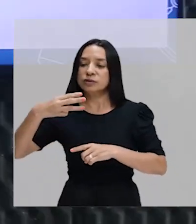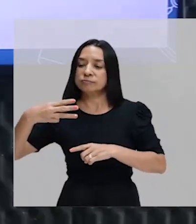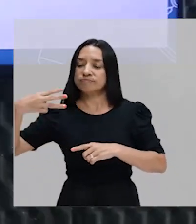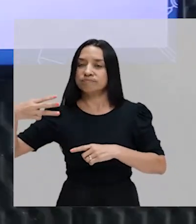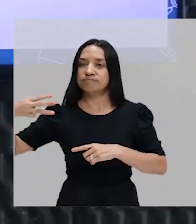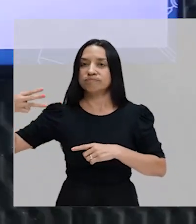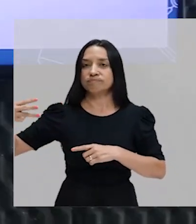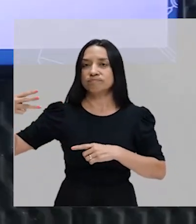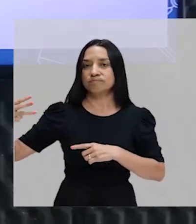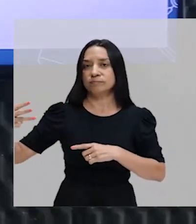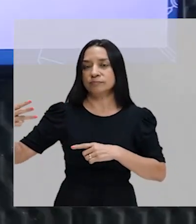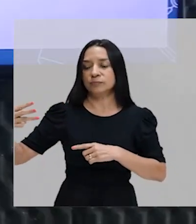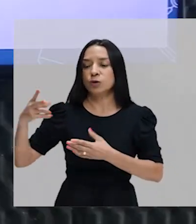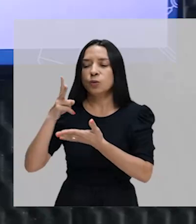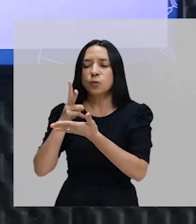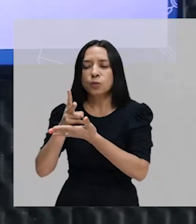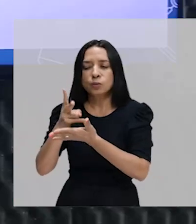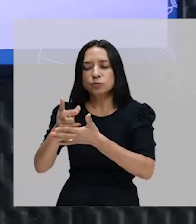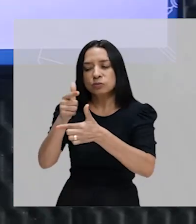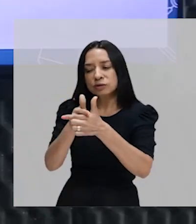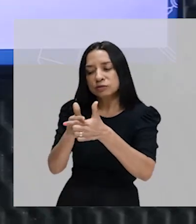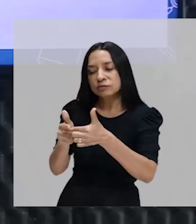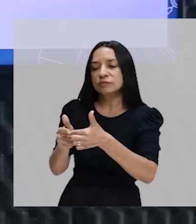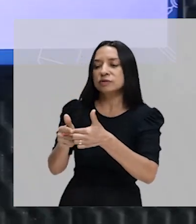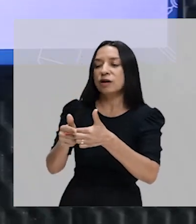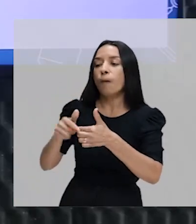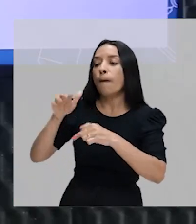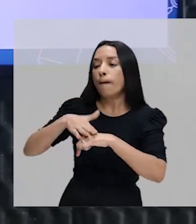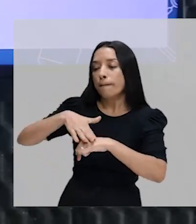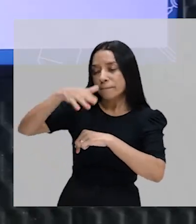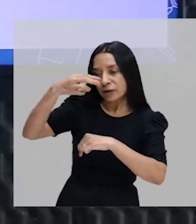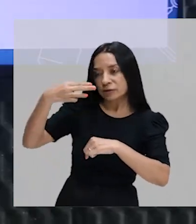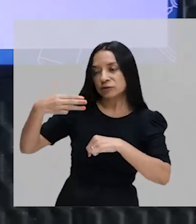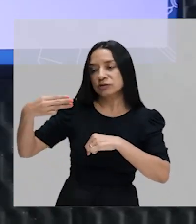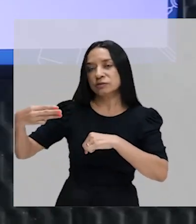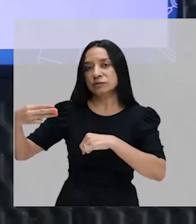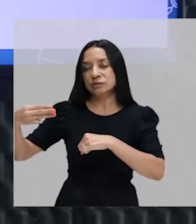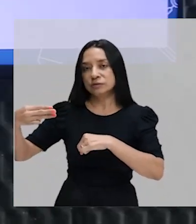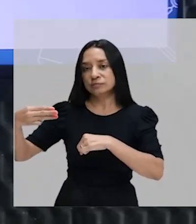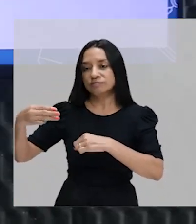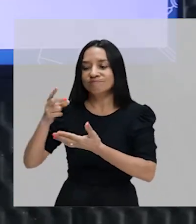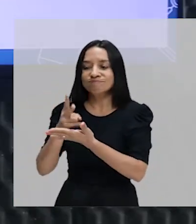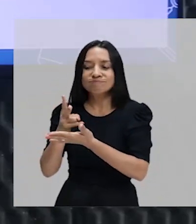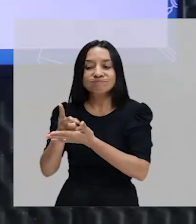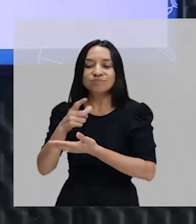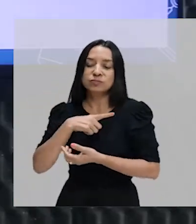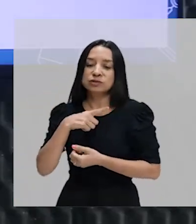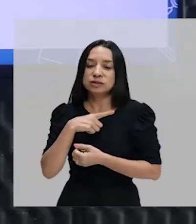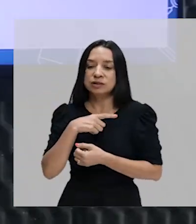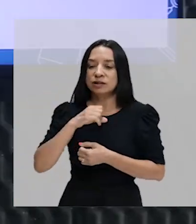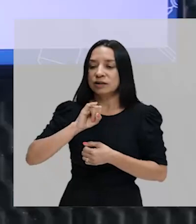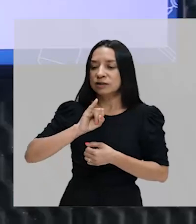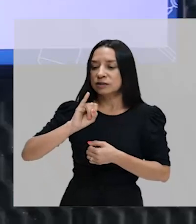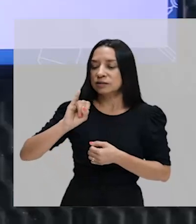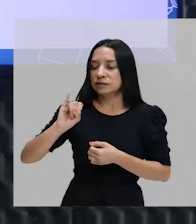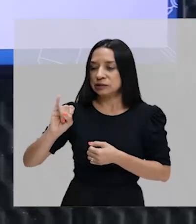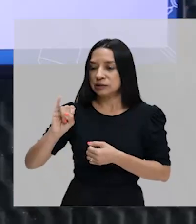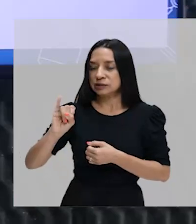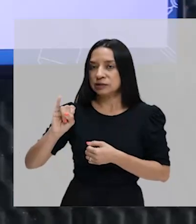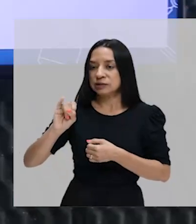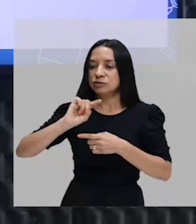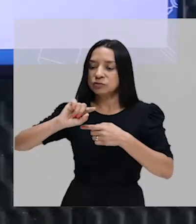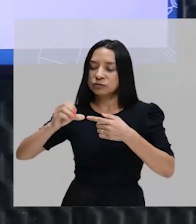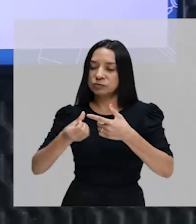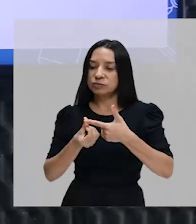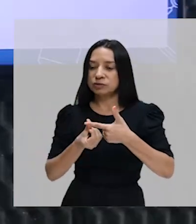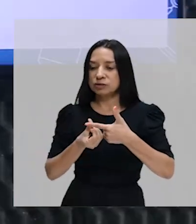8,3333, e quanto mais eu continuar a minha divisão, mais número 3 aparece, tá? Se por acaso eu dividir por 6, olha qual vai ser o